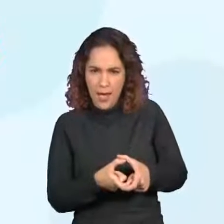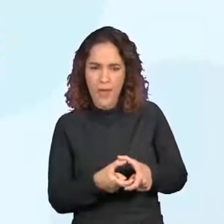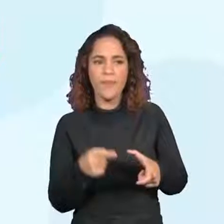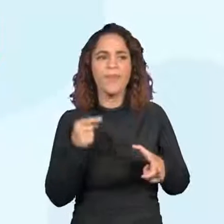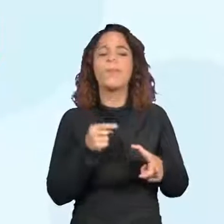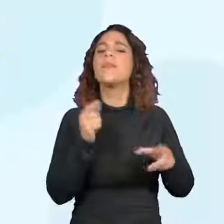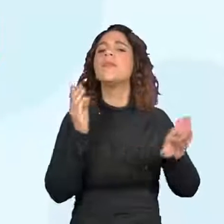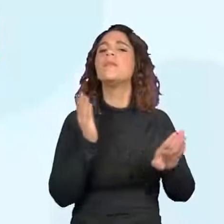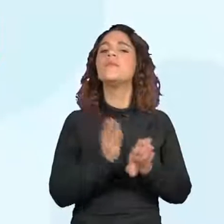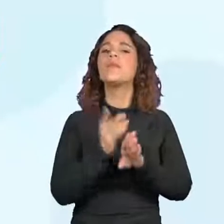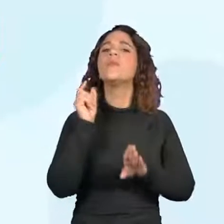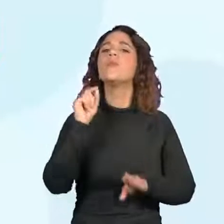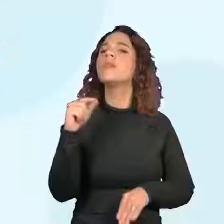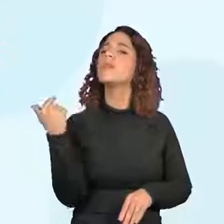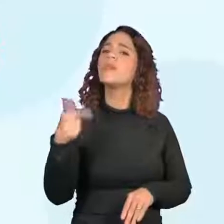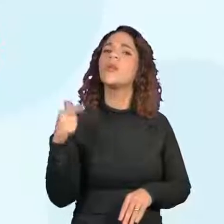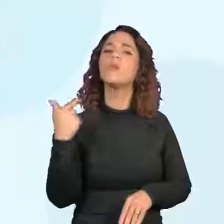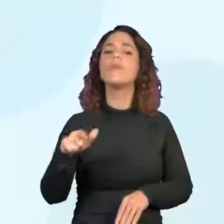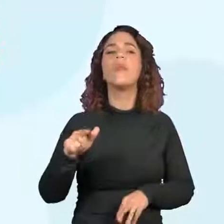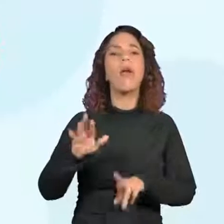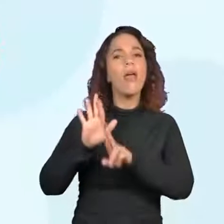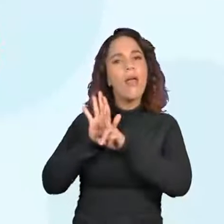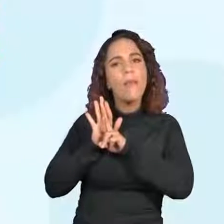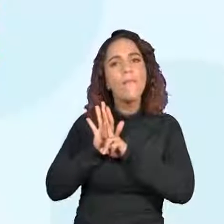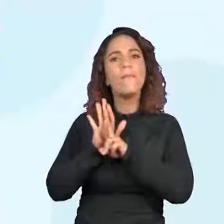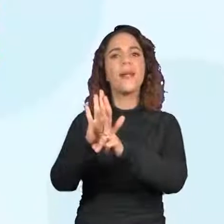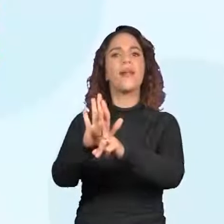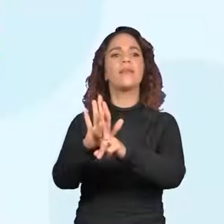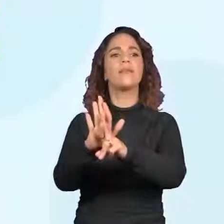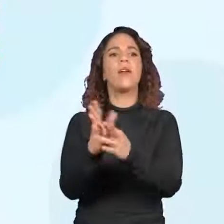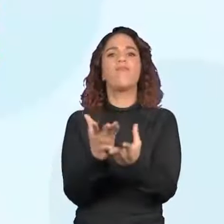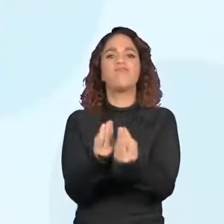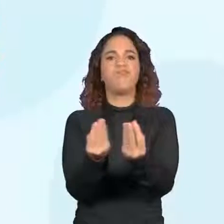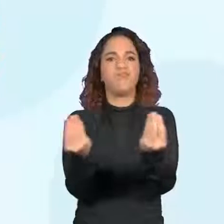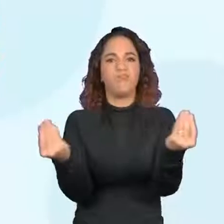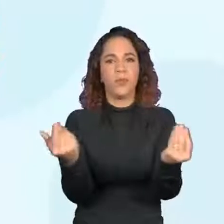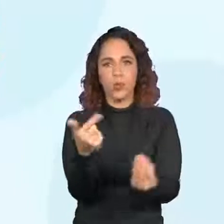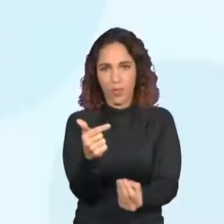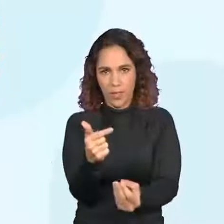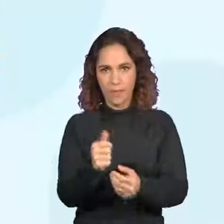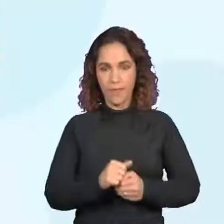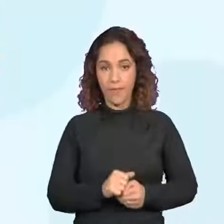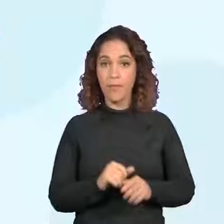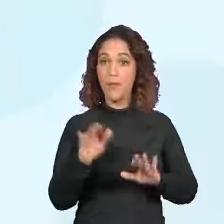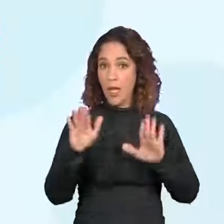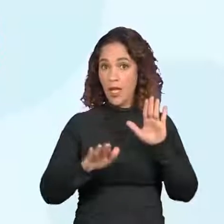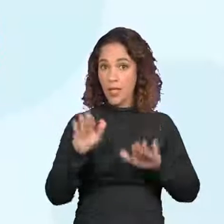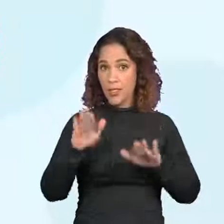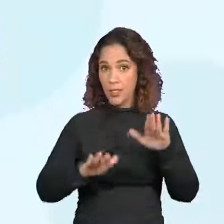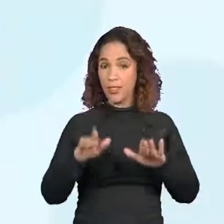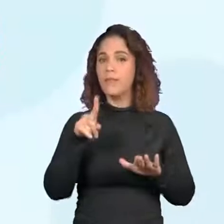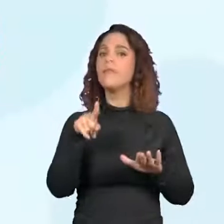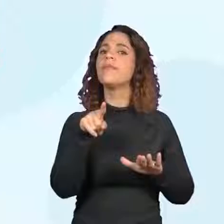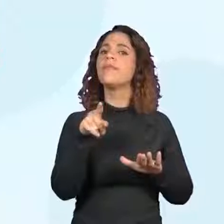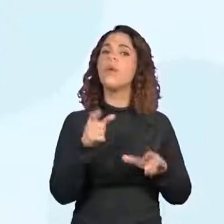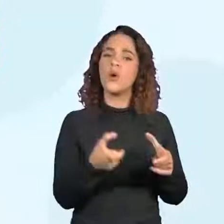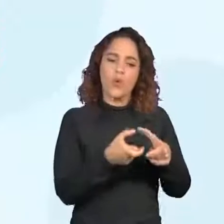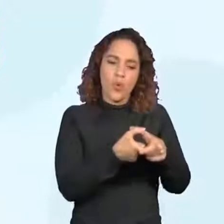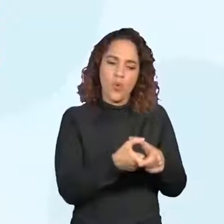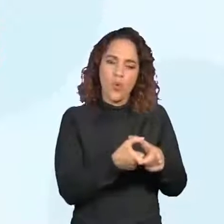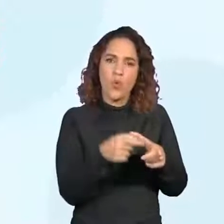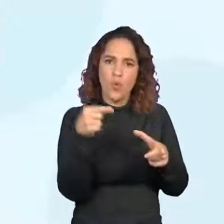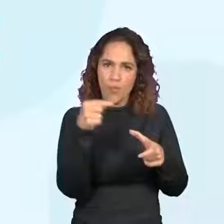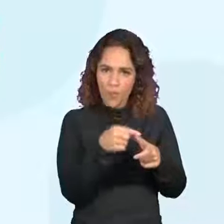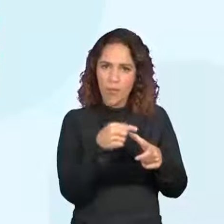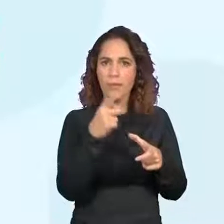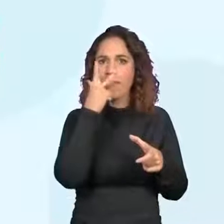tem representatividade em quantidade. Geralmente, uma minoria é um grupo diferente